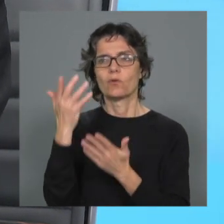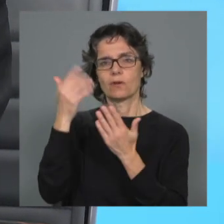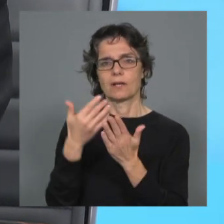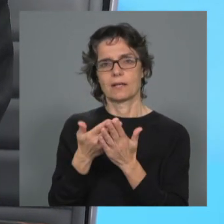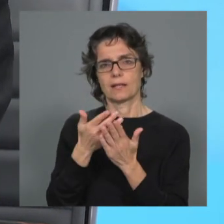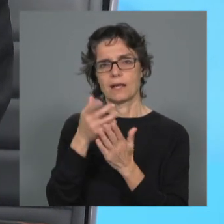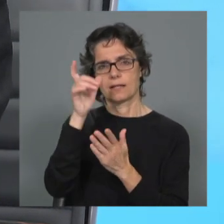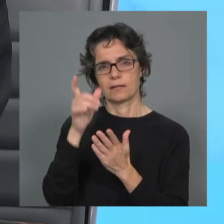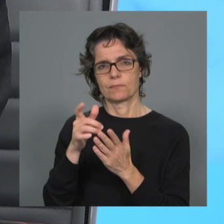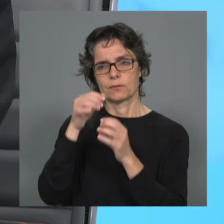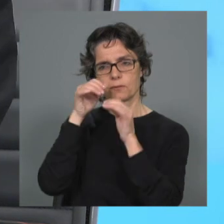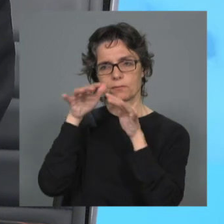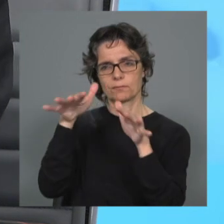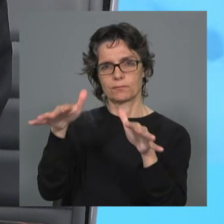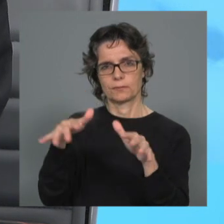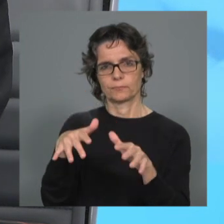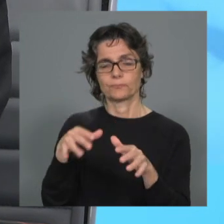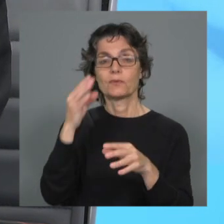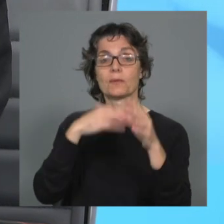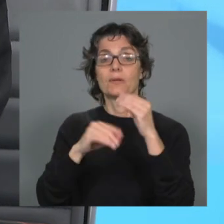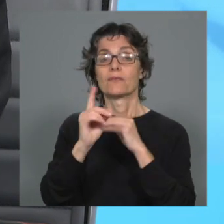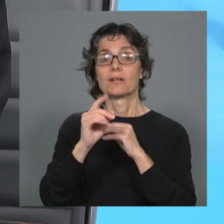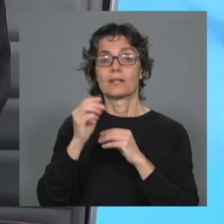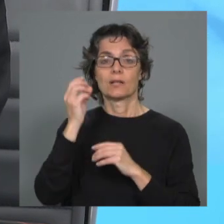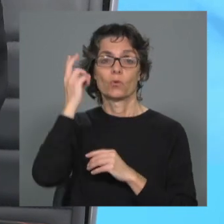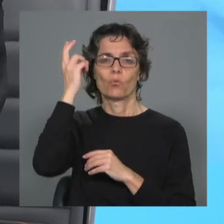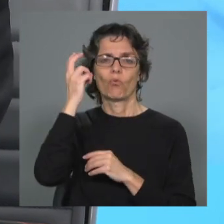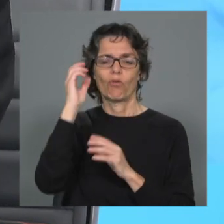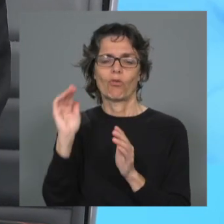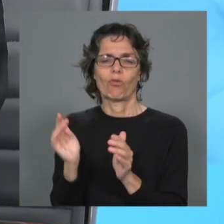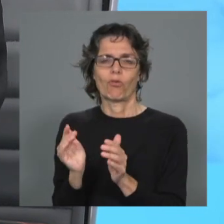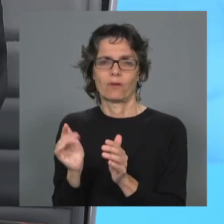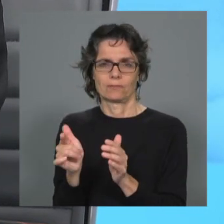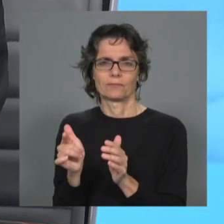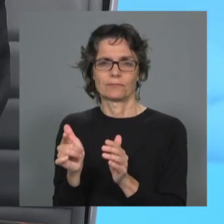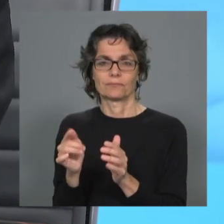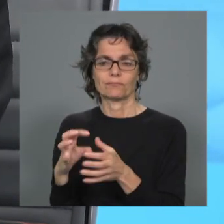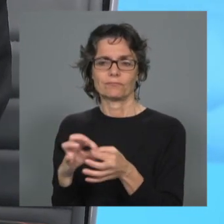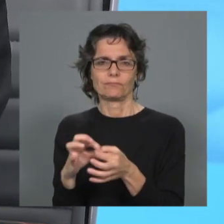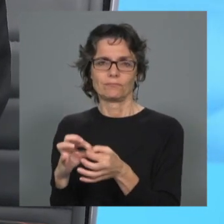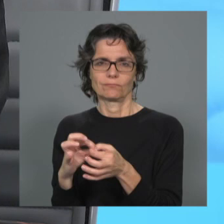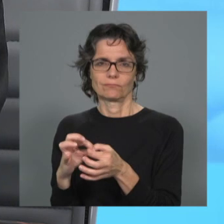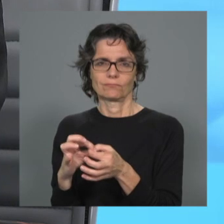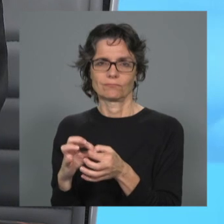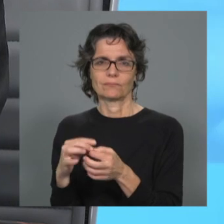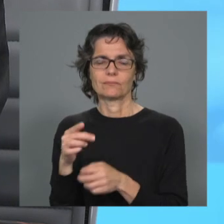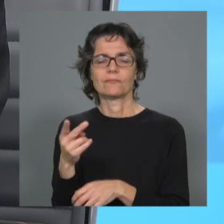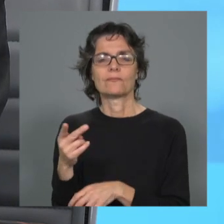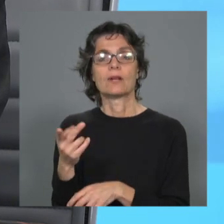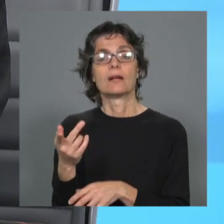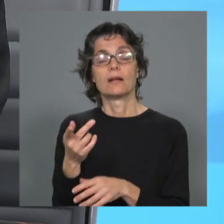Do pastor sobre a forma do cordeiro. Aliás, o cordeiro e o pastor vivem um para o outro, e o Novo Testamento toma as